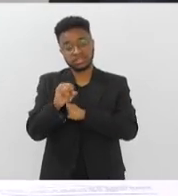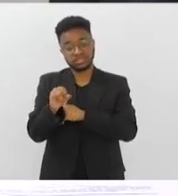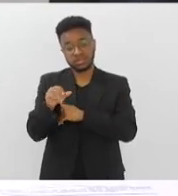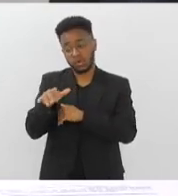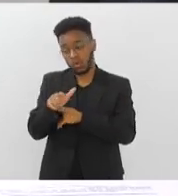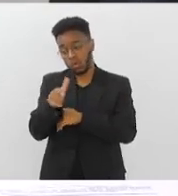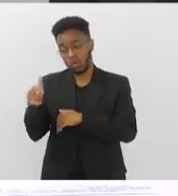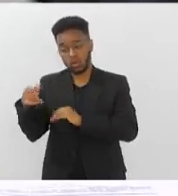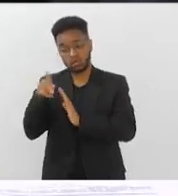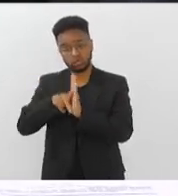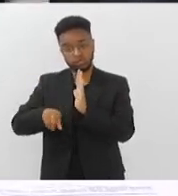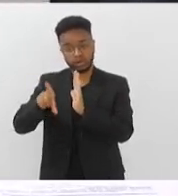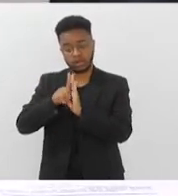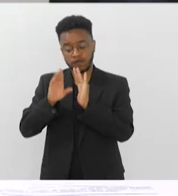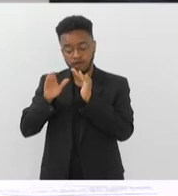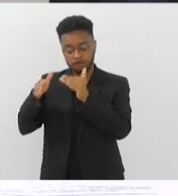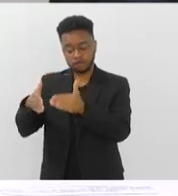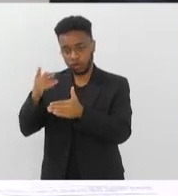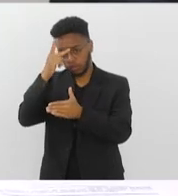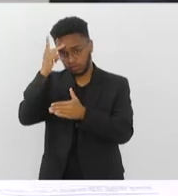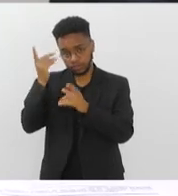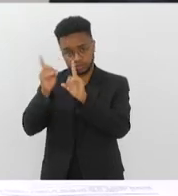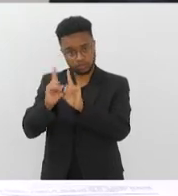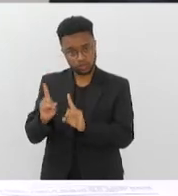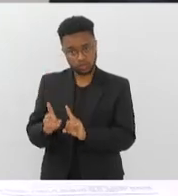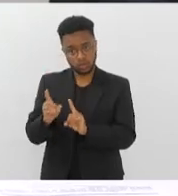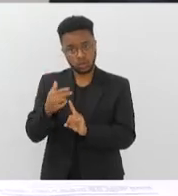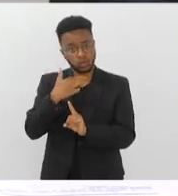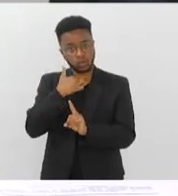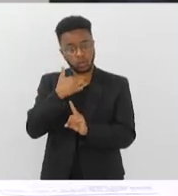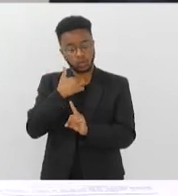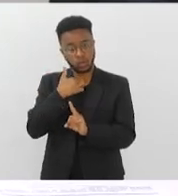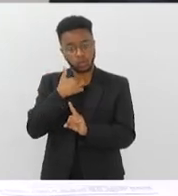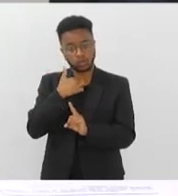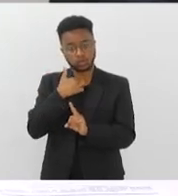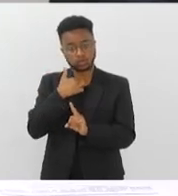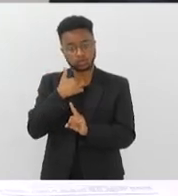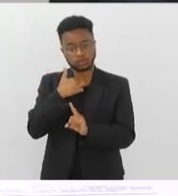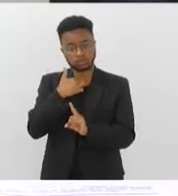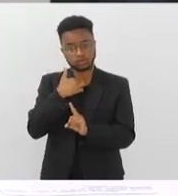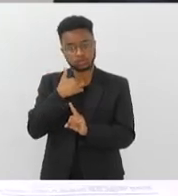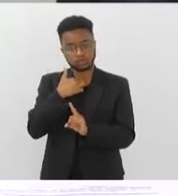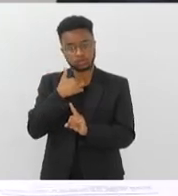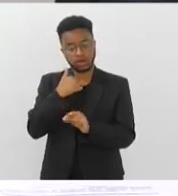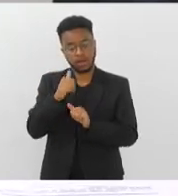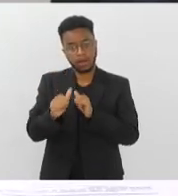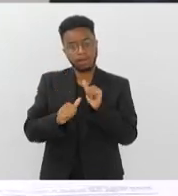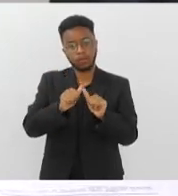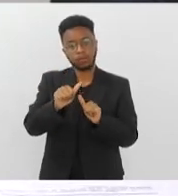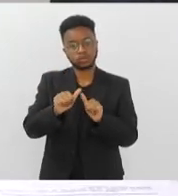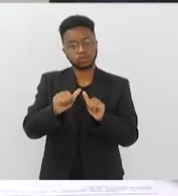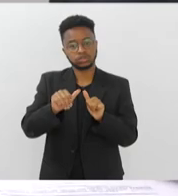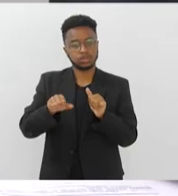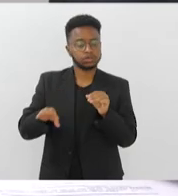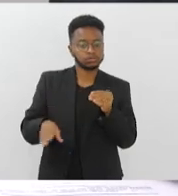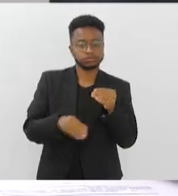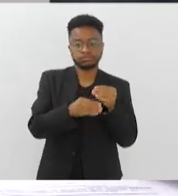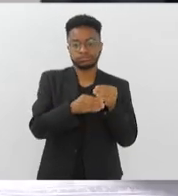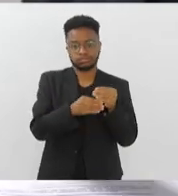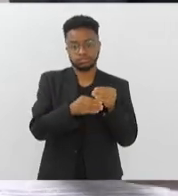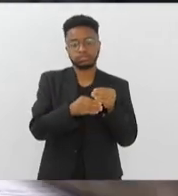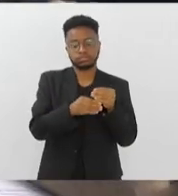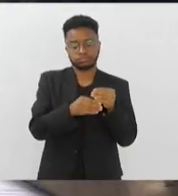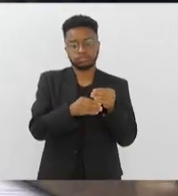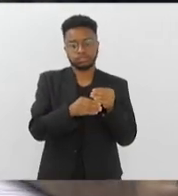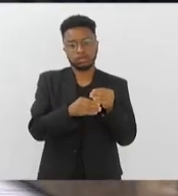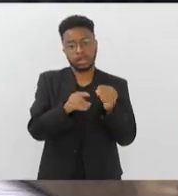que é específico para cadeirante, não poderia ser uma modificação positiva e um